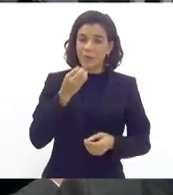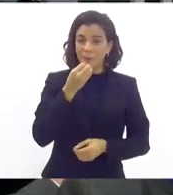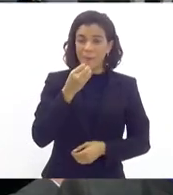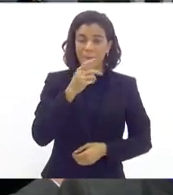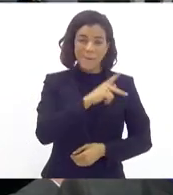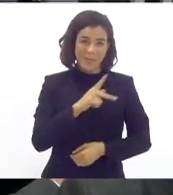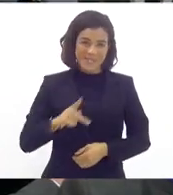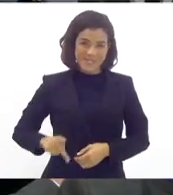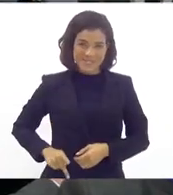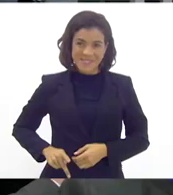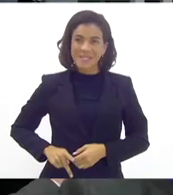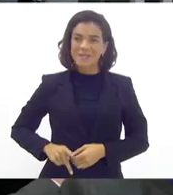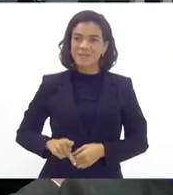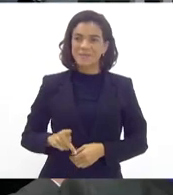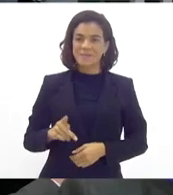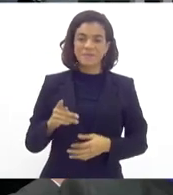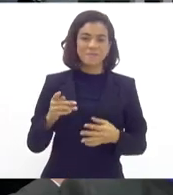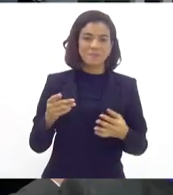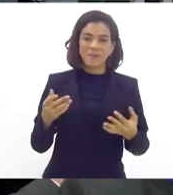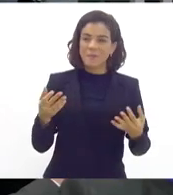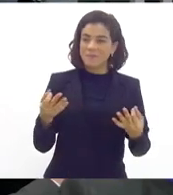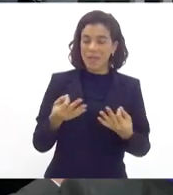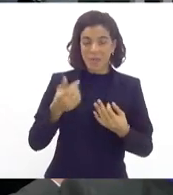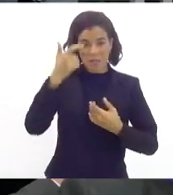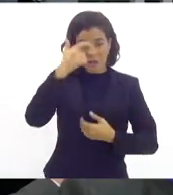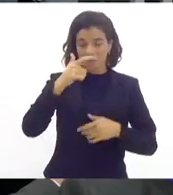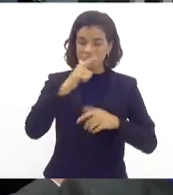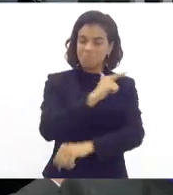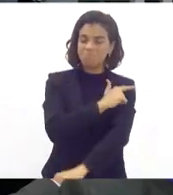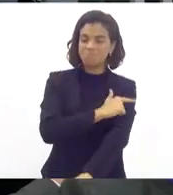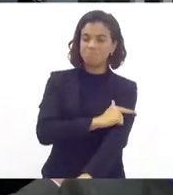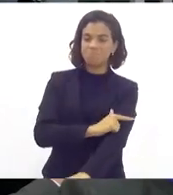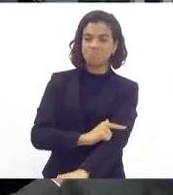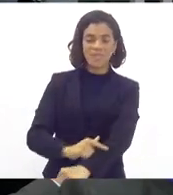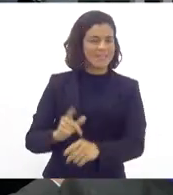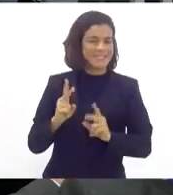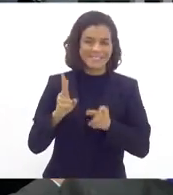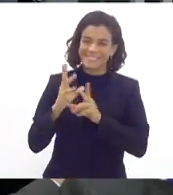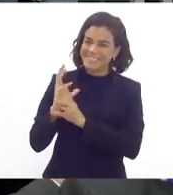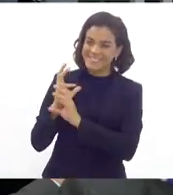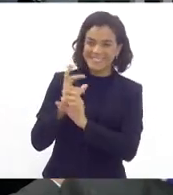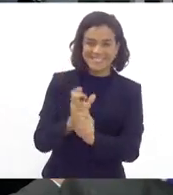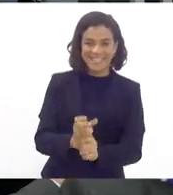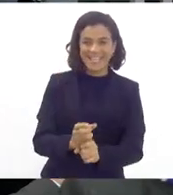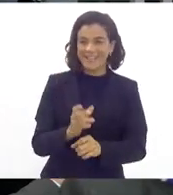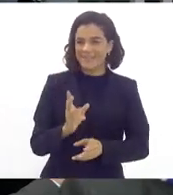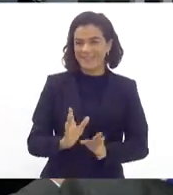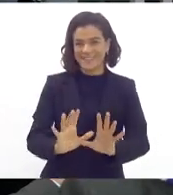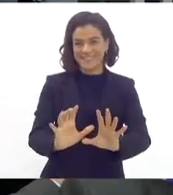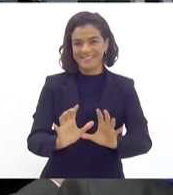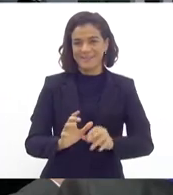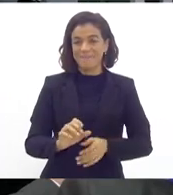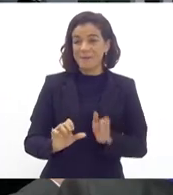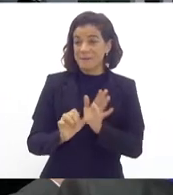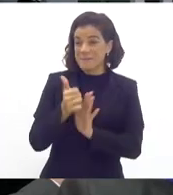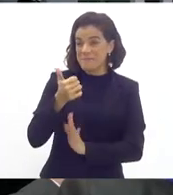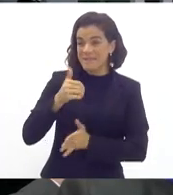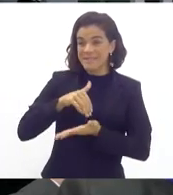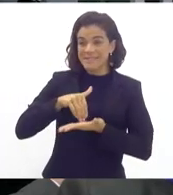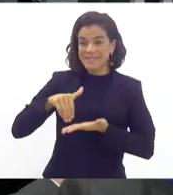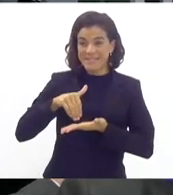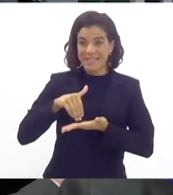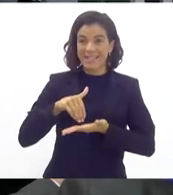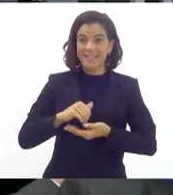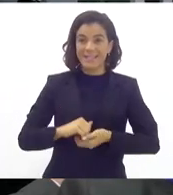Presidente, eu sou absolutamente disciplinado. Sempre foi. Primeiro, secretário,